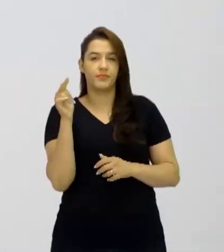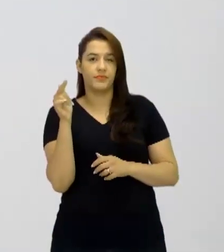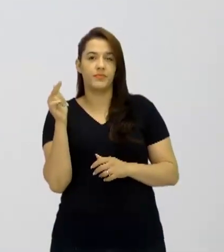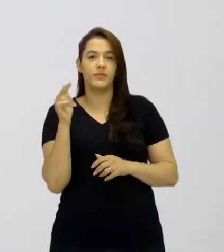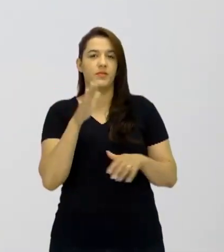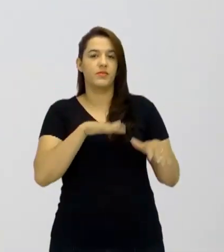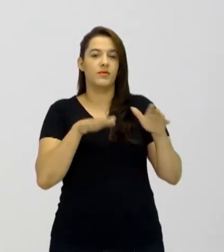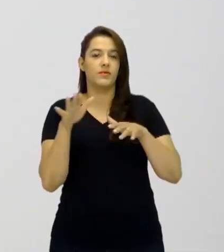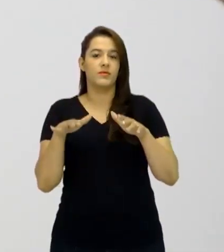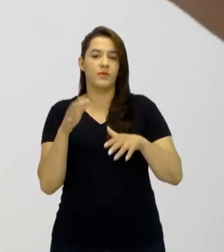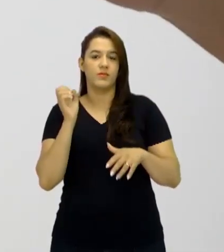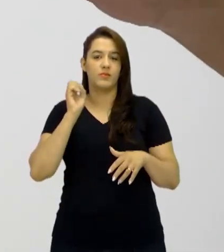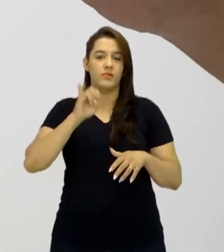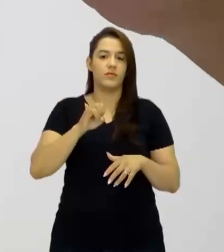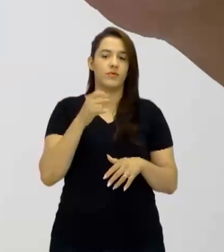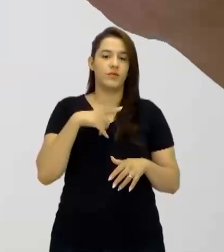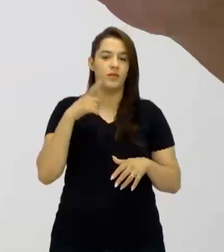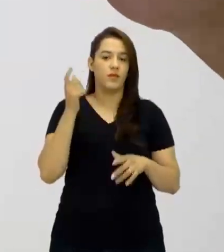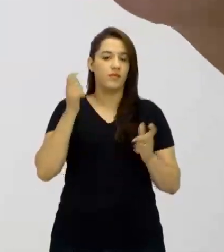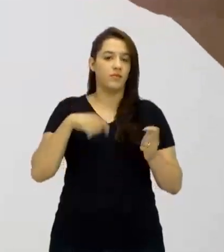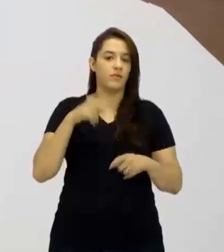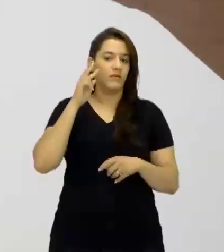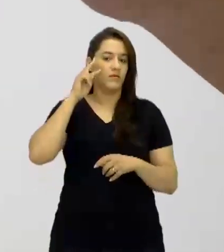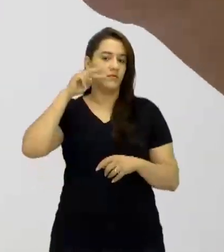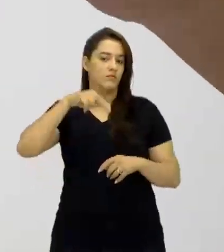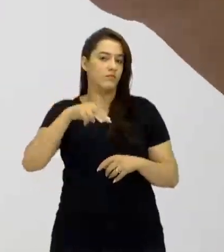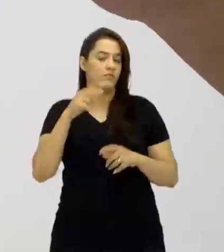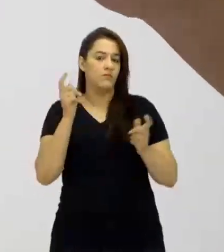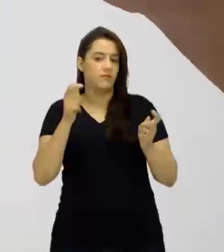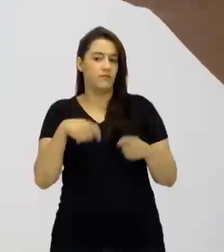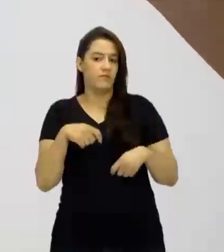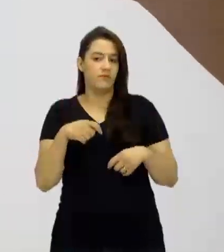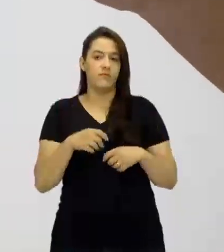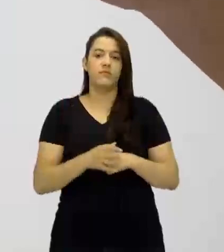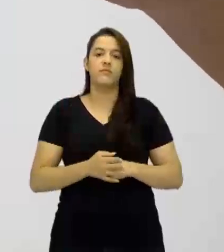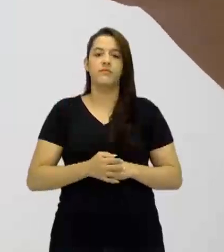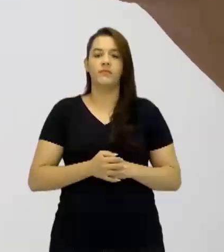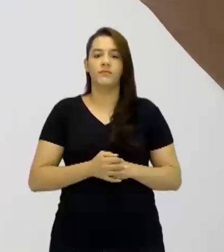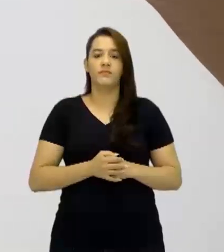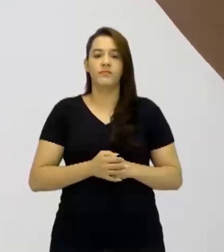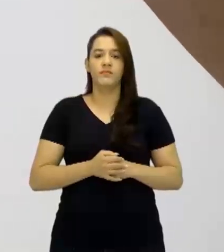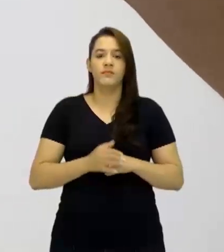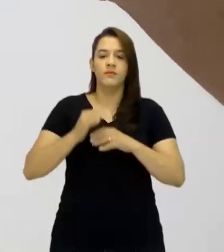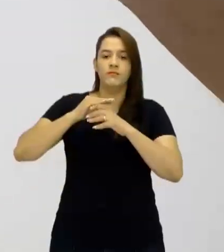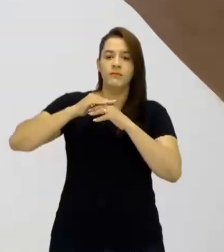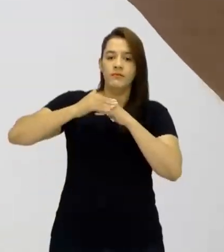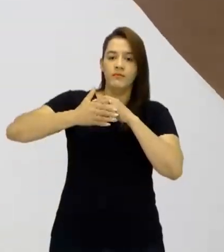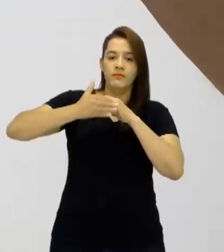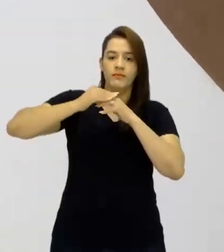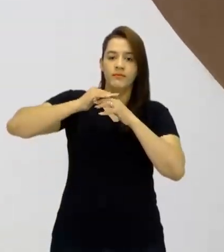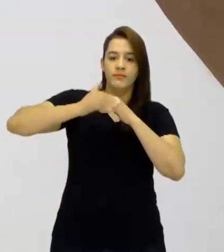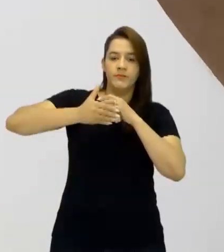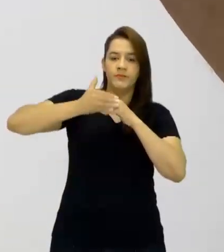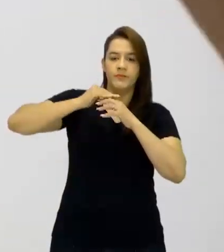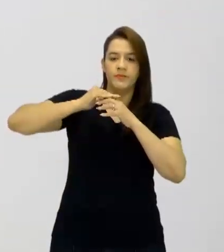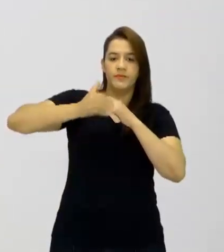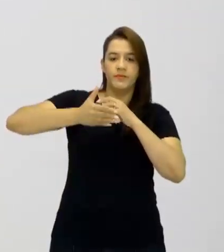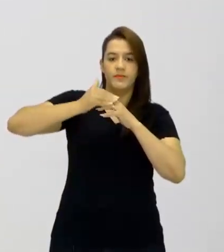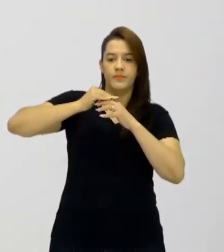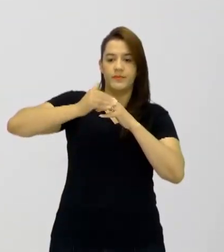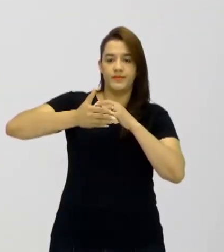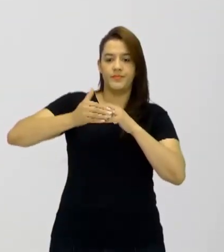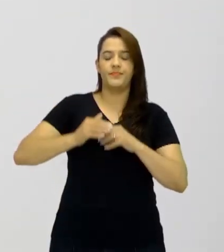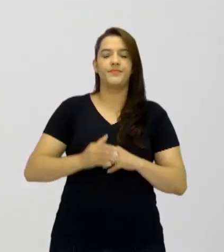sei se eu sair daqui... Olha lá, dá pra gente observar a superfície aí lisinha, né, Joel? Ó,